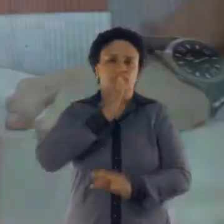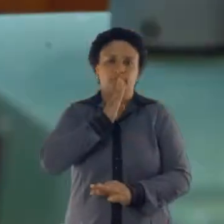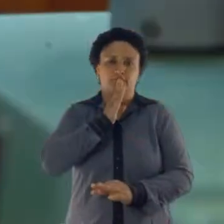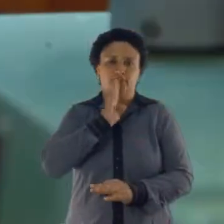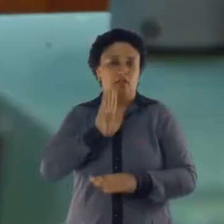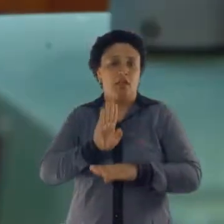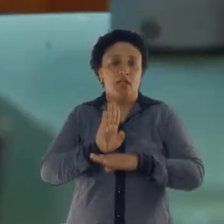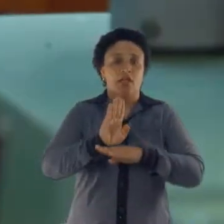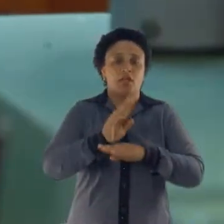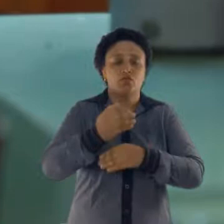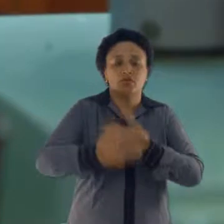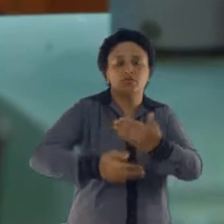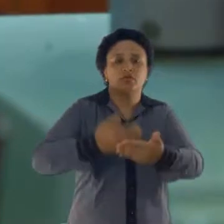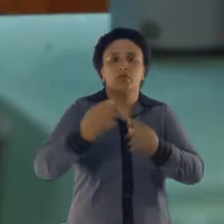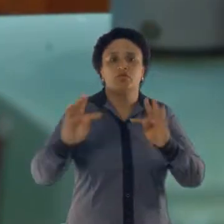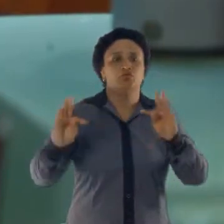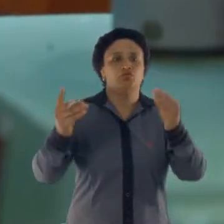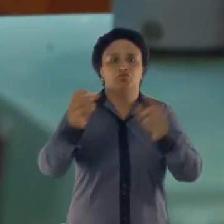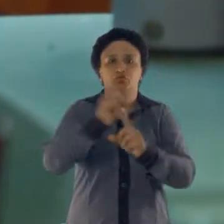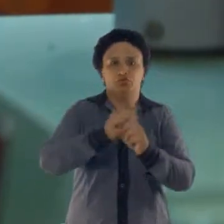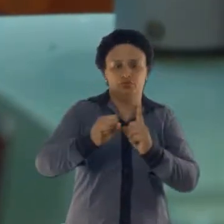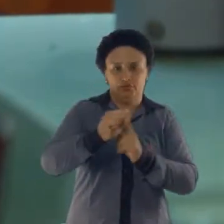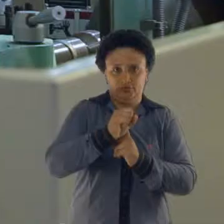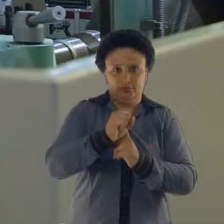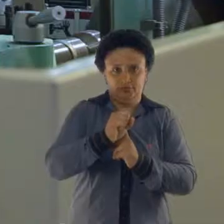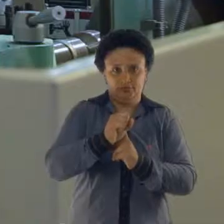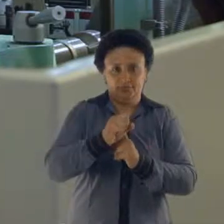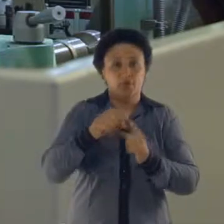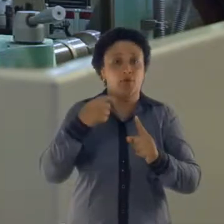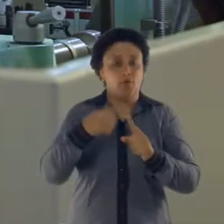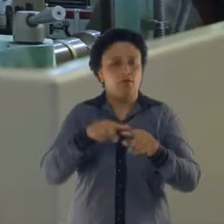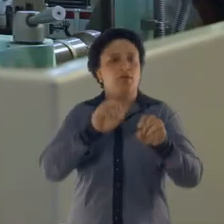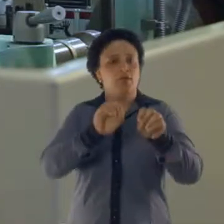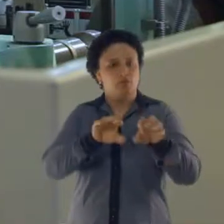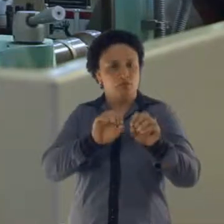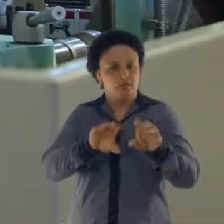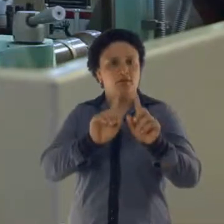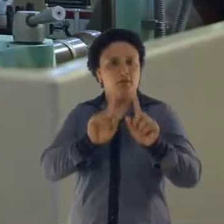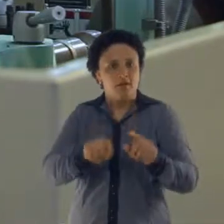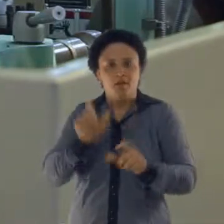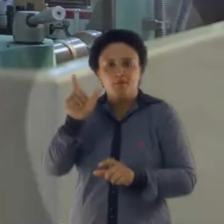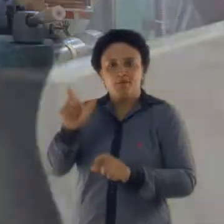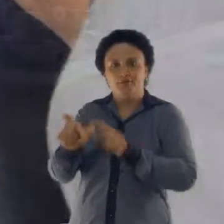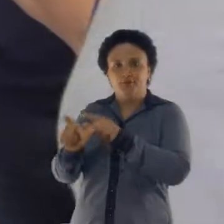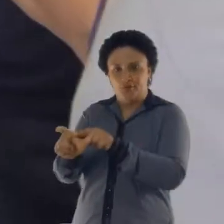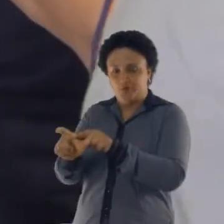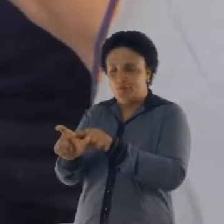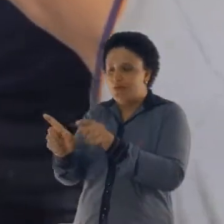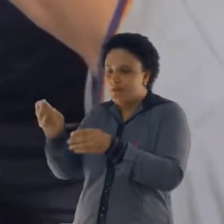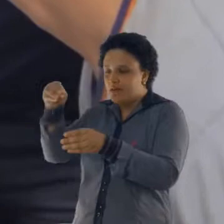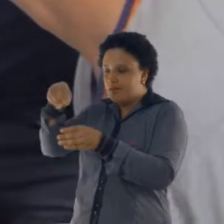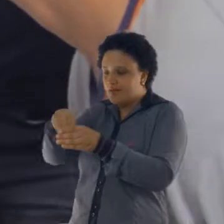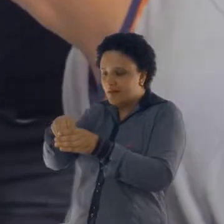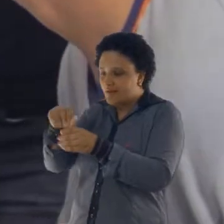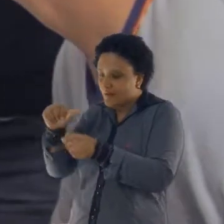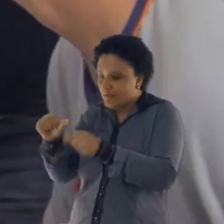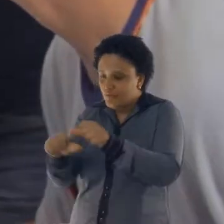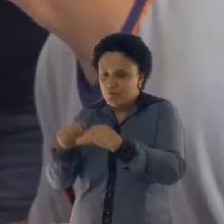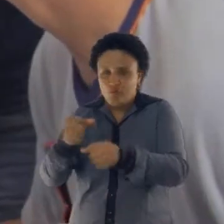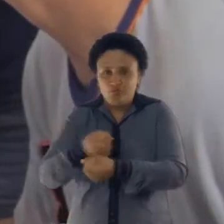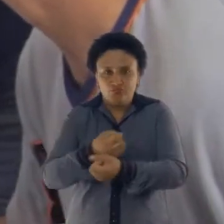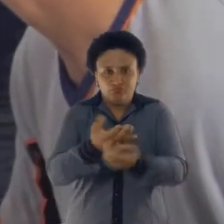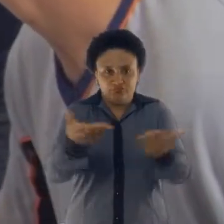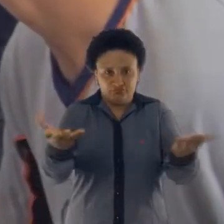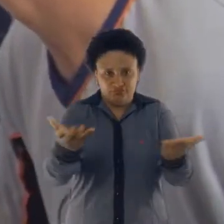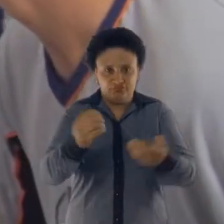conhecimento e de ajudar no desenvolvimento de toda a sociedade, porque a educação vive de gente e é dentro de cada um que ela se